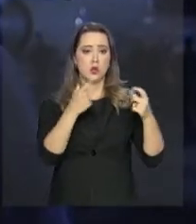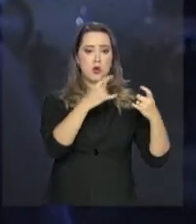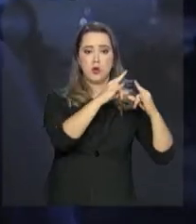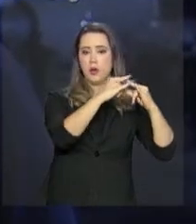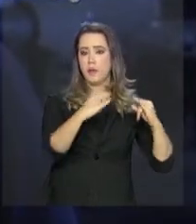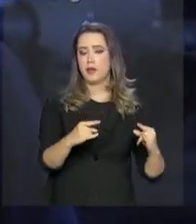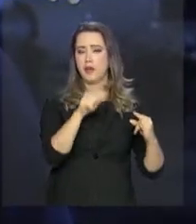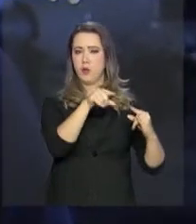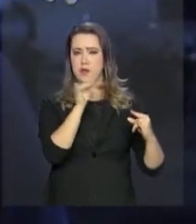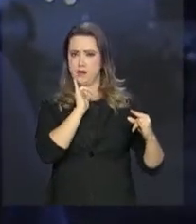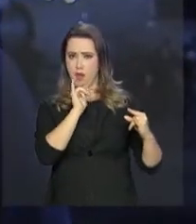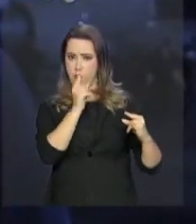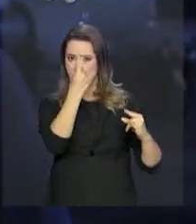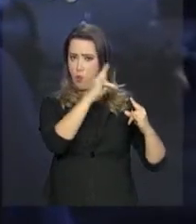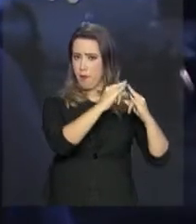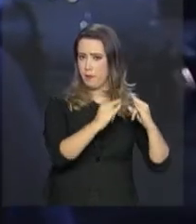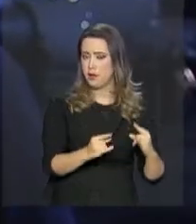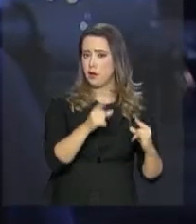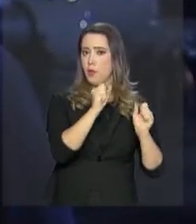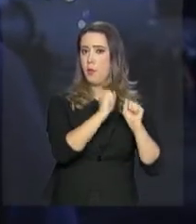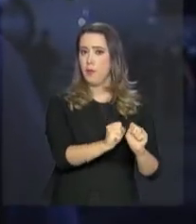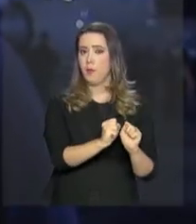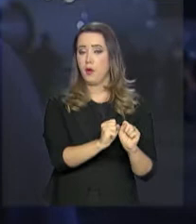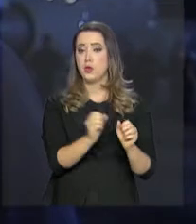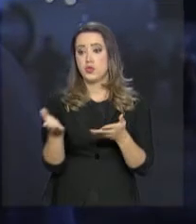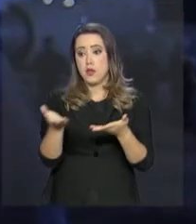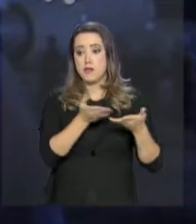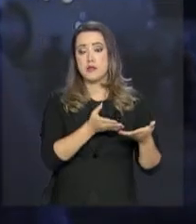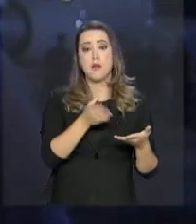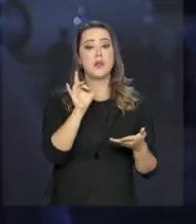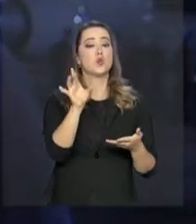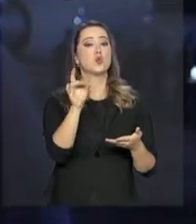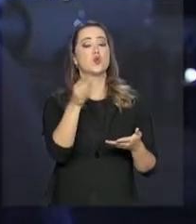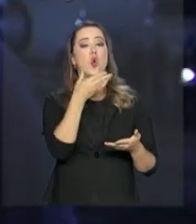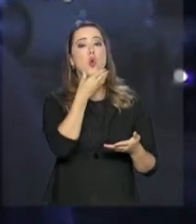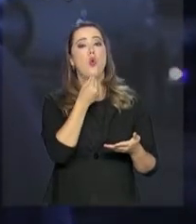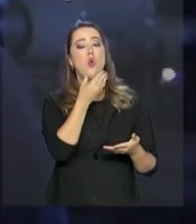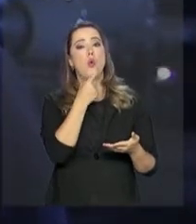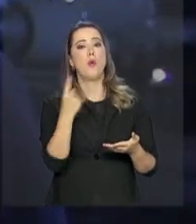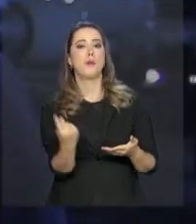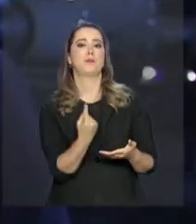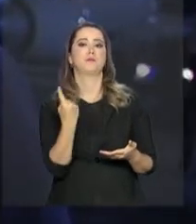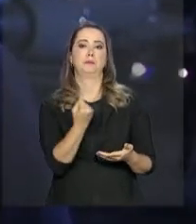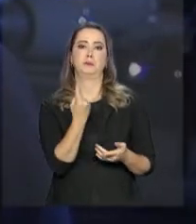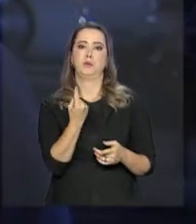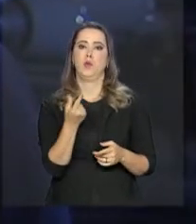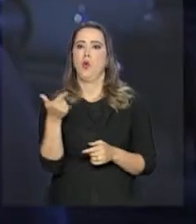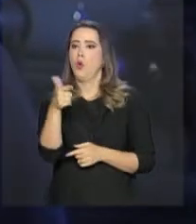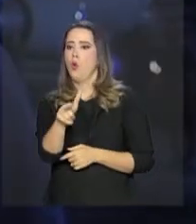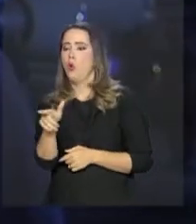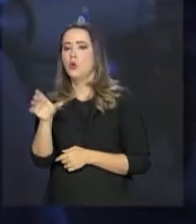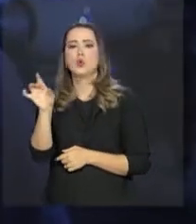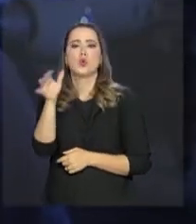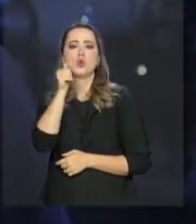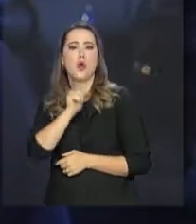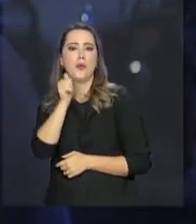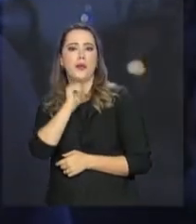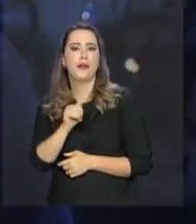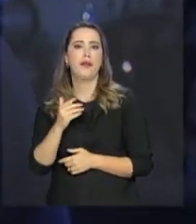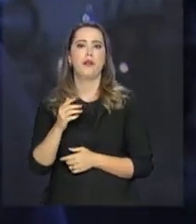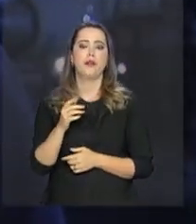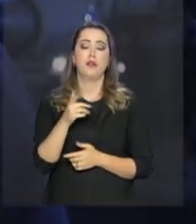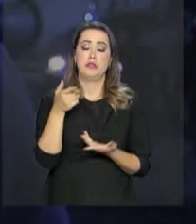determinados abrigos possuem capacidade de receber homens solteiros ou mulheres solteiras, então isso é um pouco o que define esse perfil.